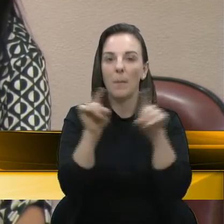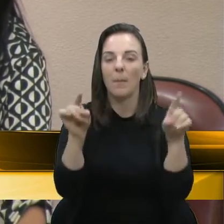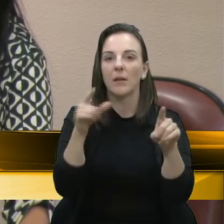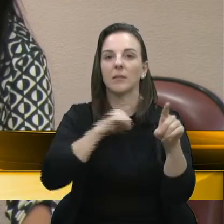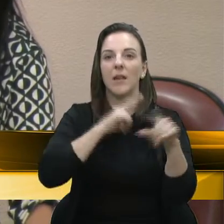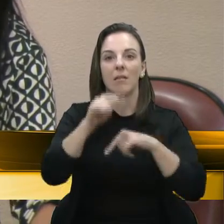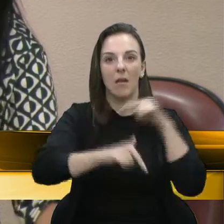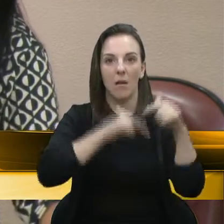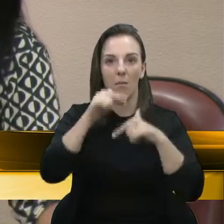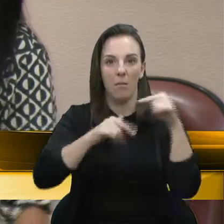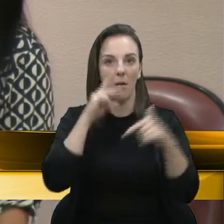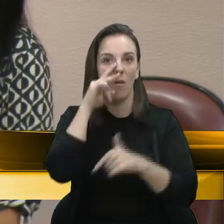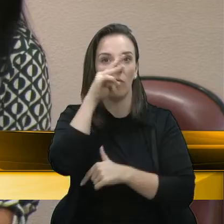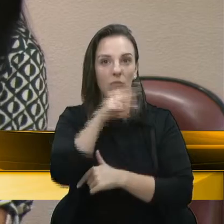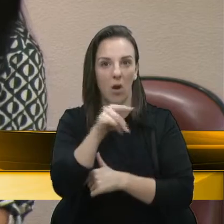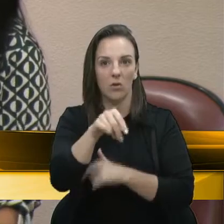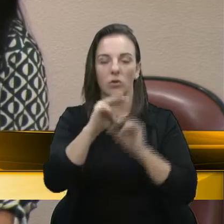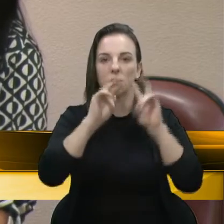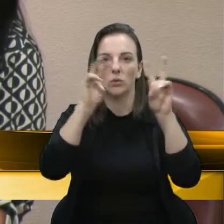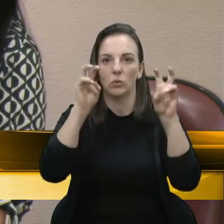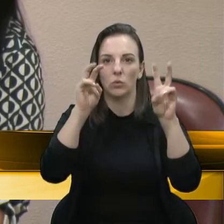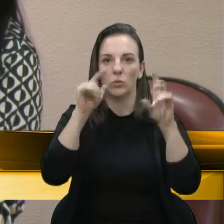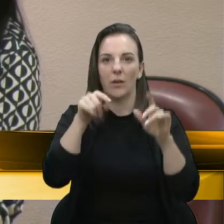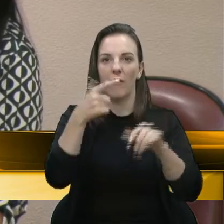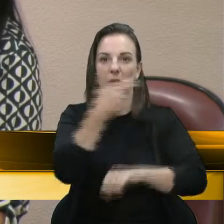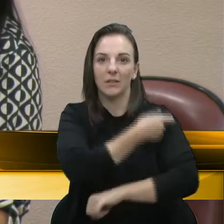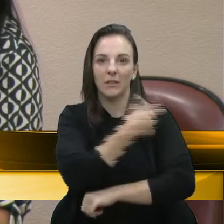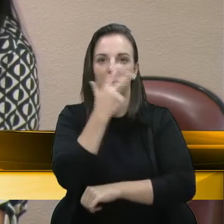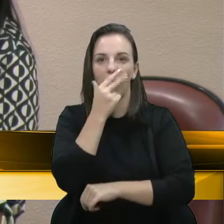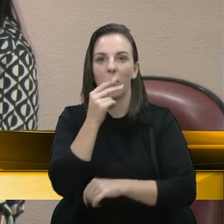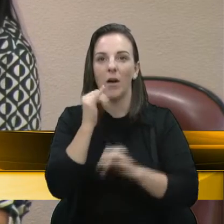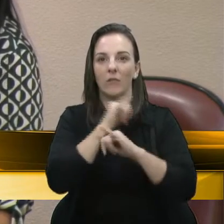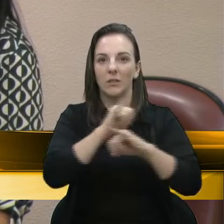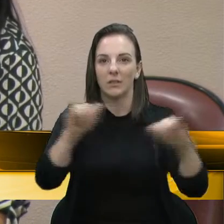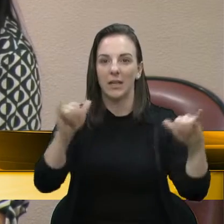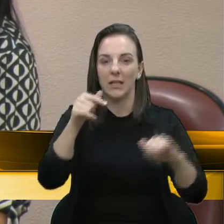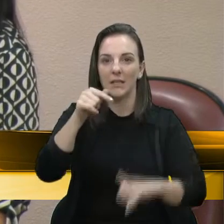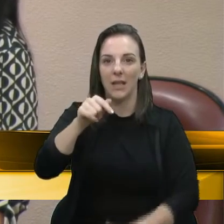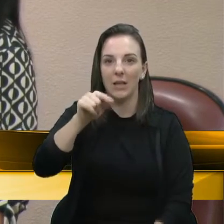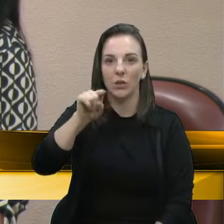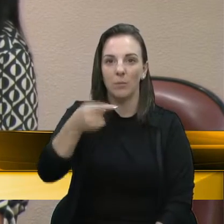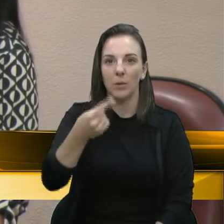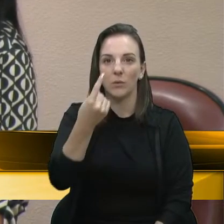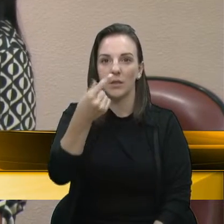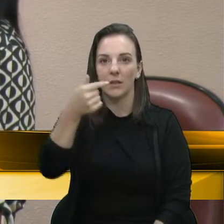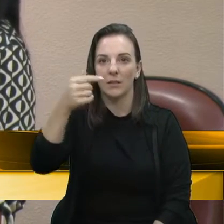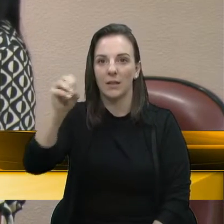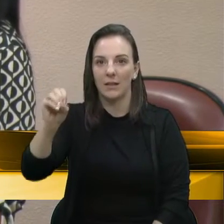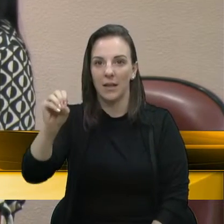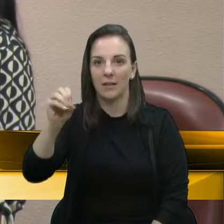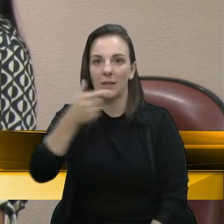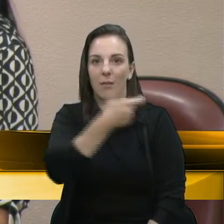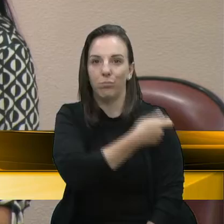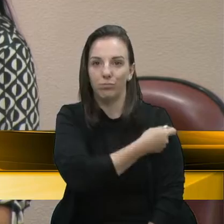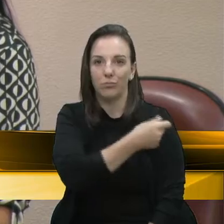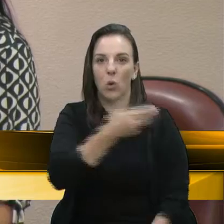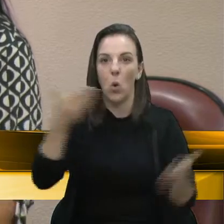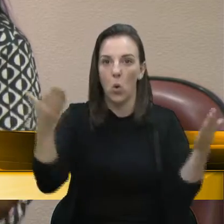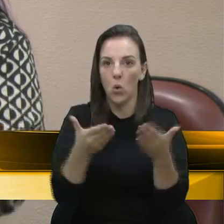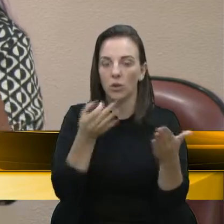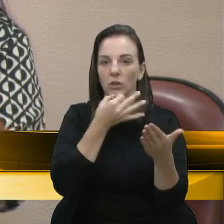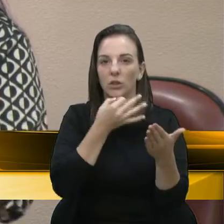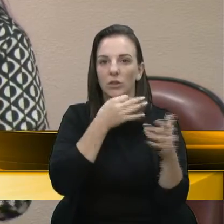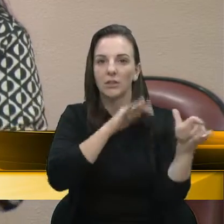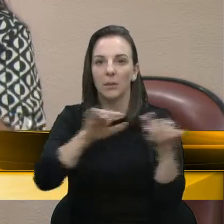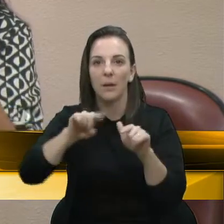intenso nesse sentido. E da vacinação, então, como eu falei, 7.170 doses, chegando hoje a Caxias e a partir da semana que